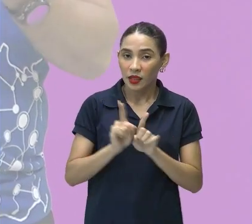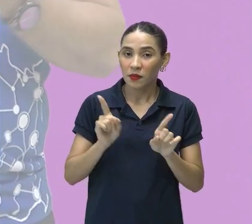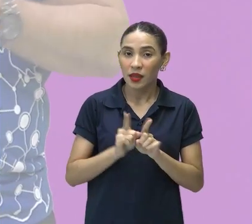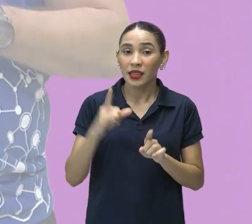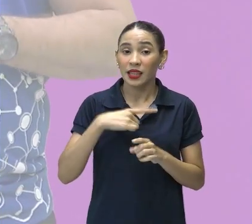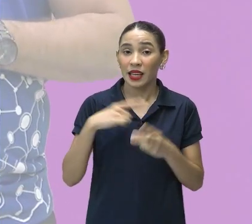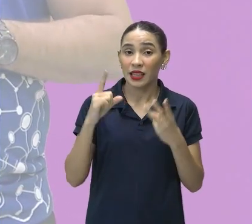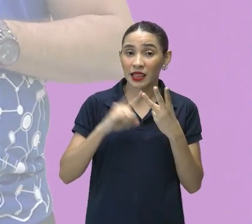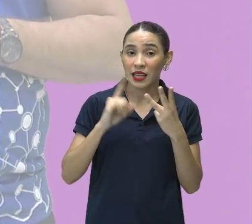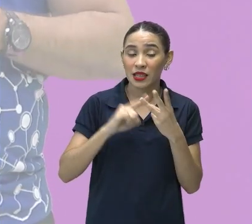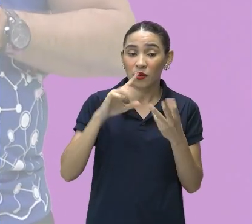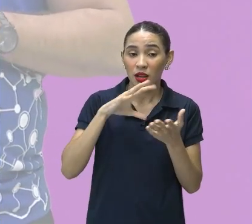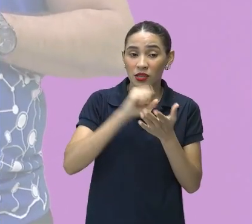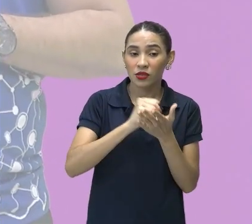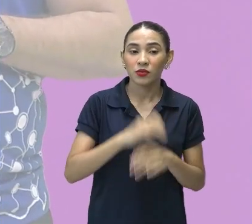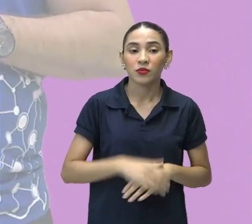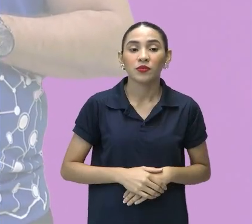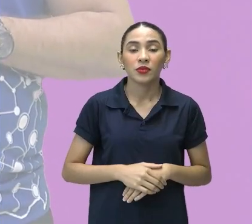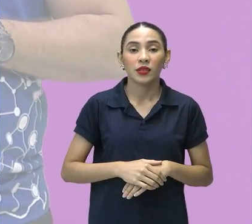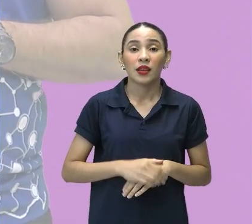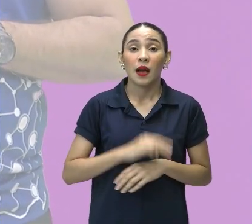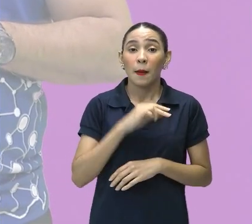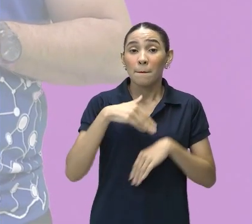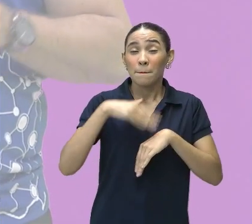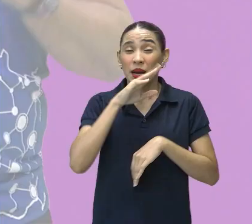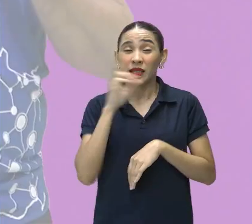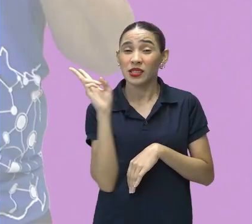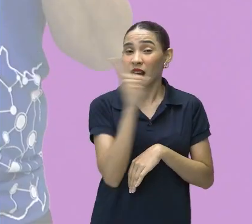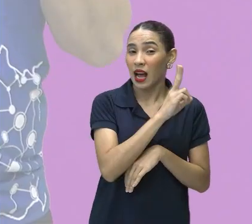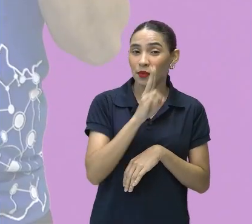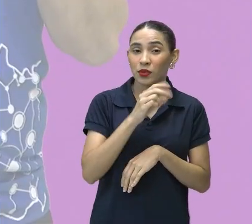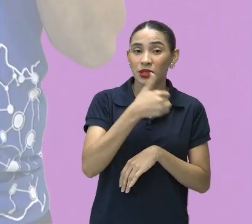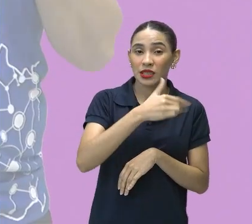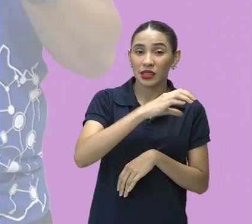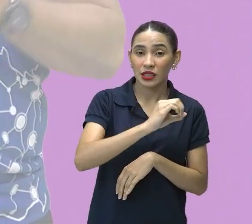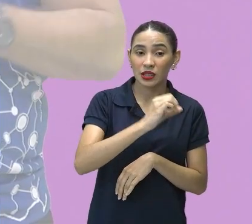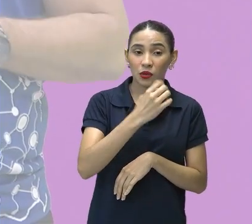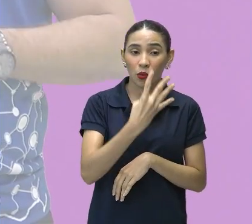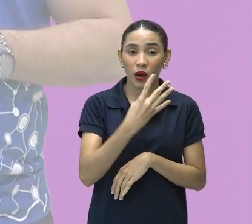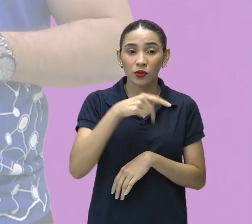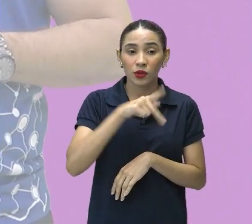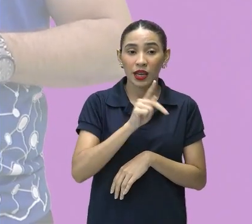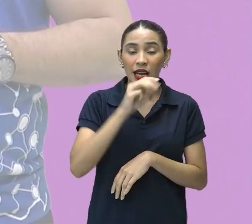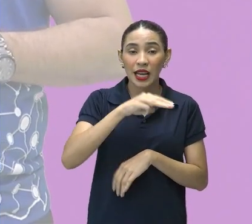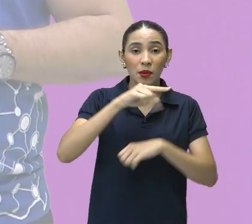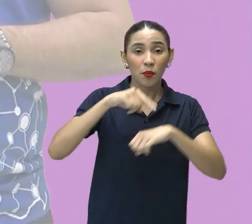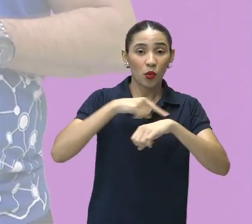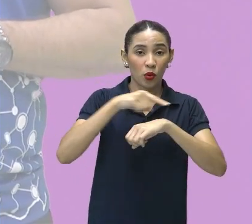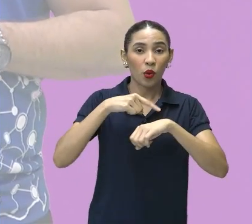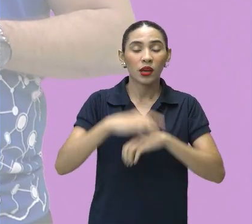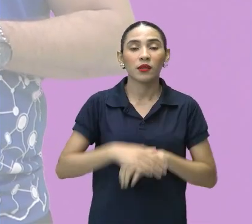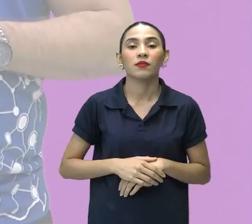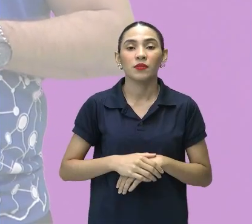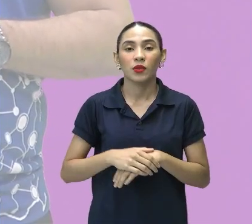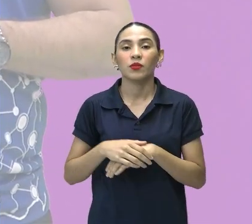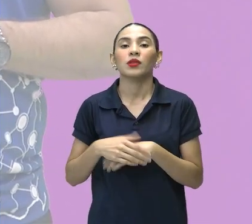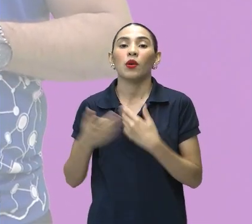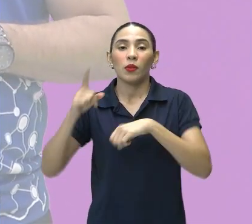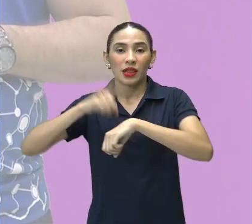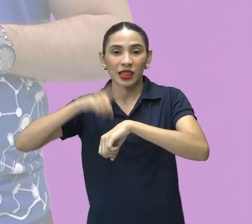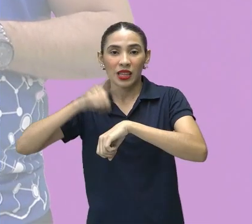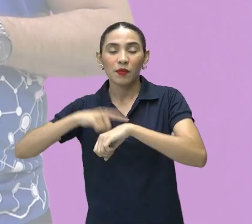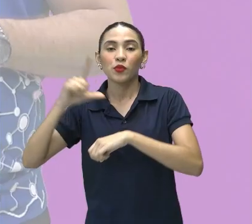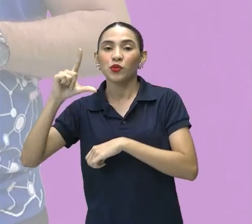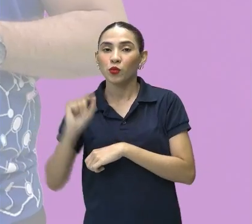nosso terceiro registro. Ó. Quando ele aumentou a sua velocidade para 104 km por hora, o tempo